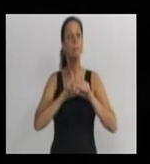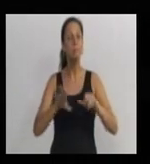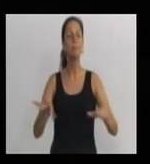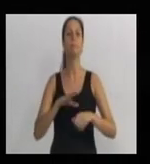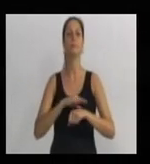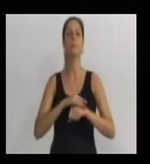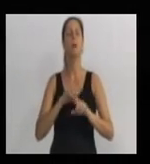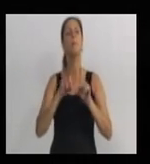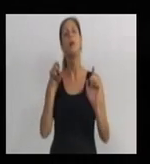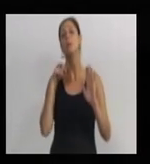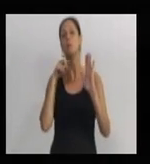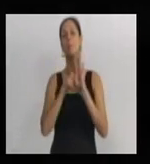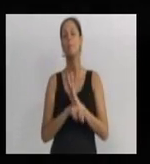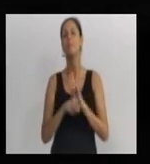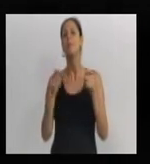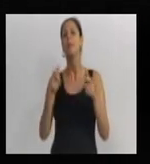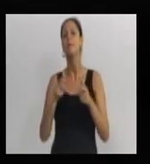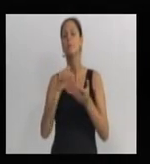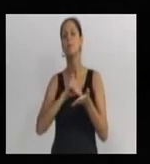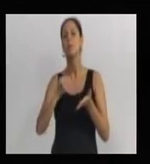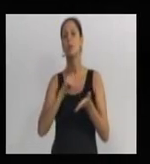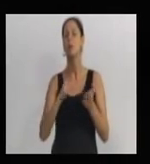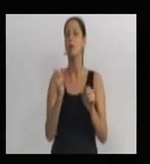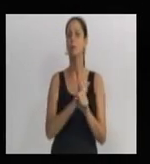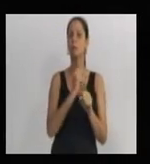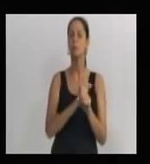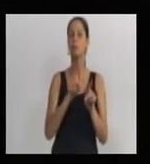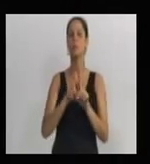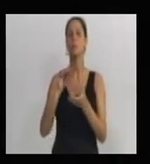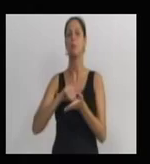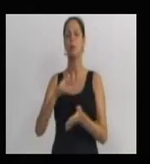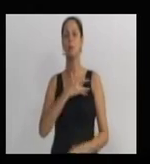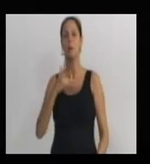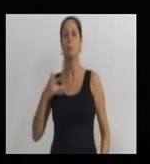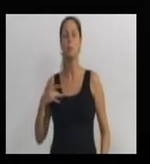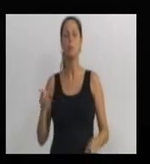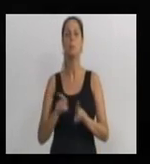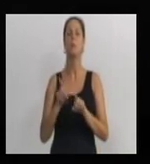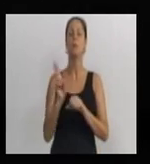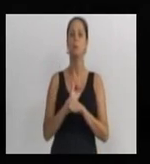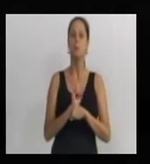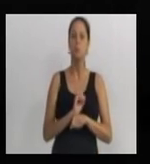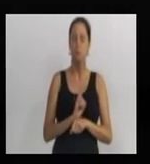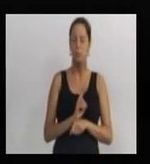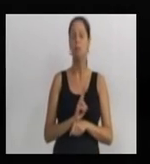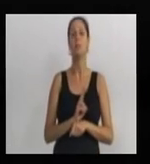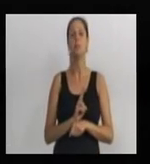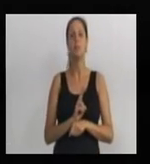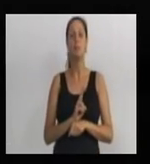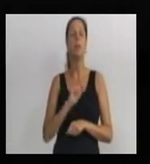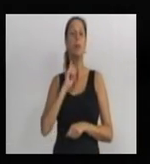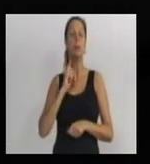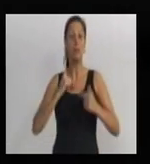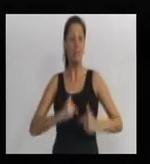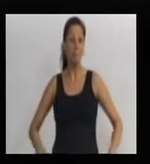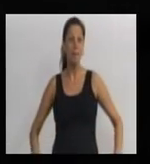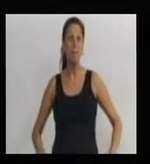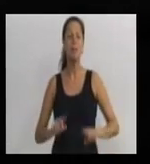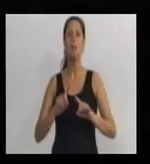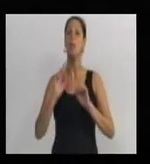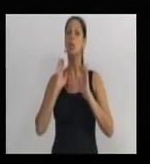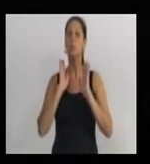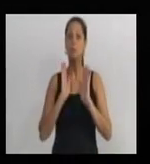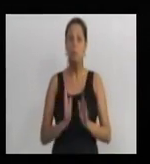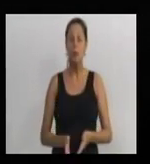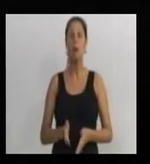a Secretaria de Serviços Urbanos, a Secretaria de Saúde, a Secretaria de Vigilância Sanitária? Várias indicações feitas e até agora nada, e depois